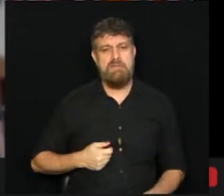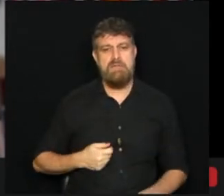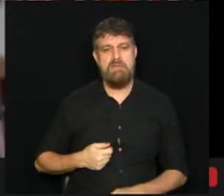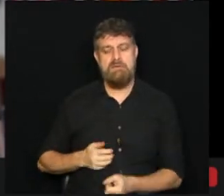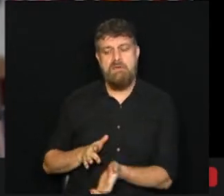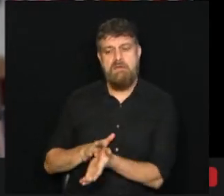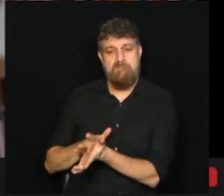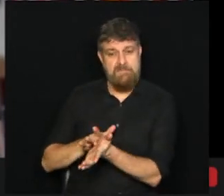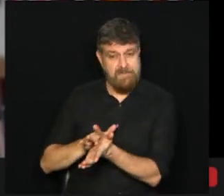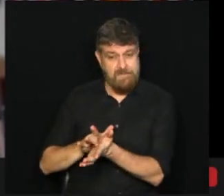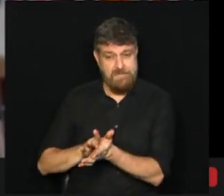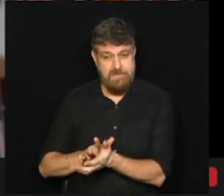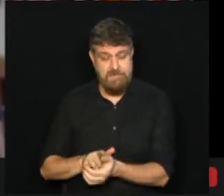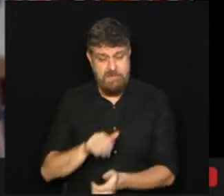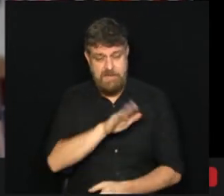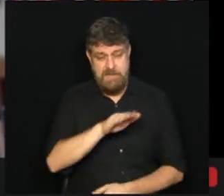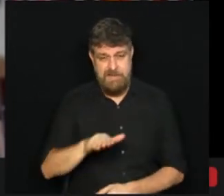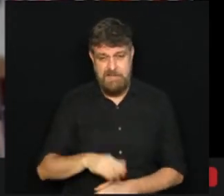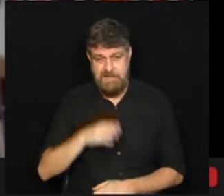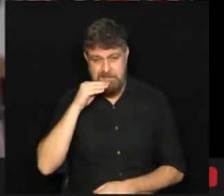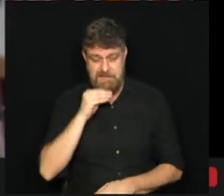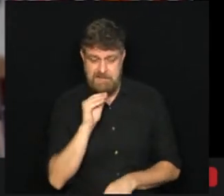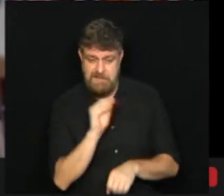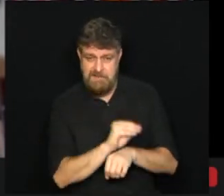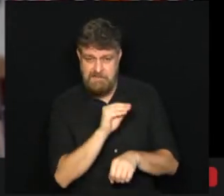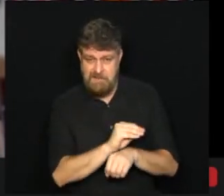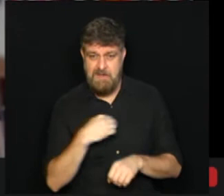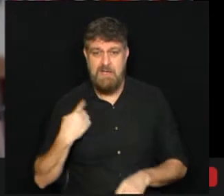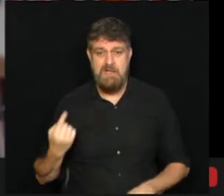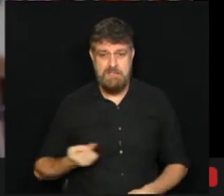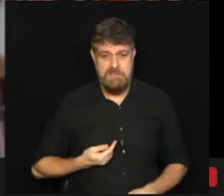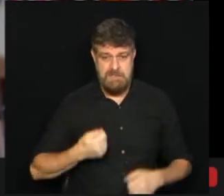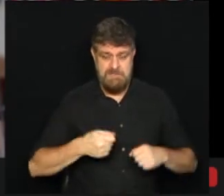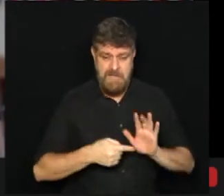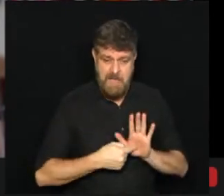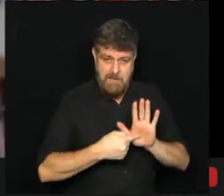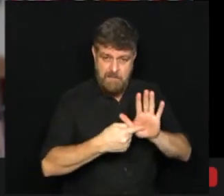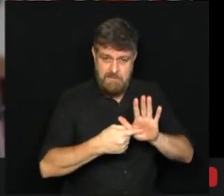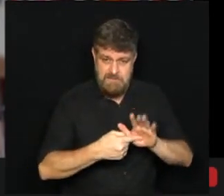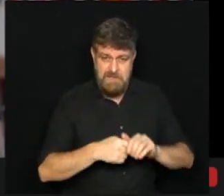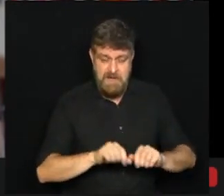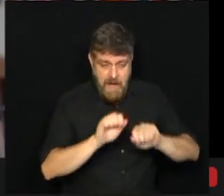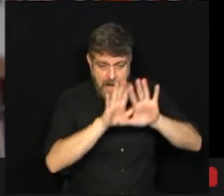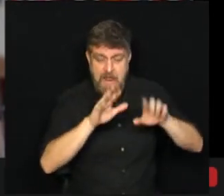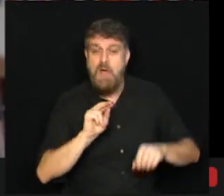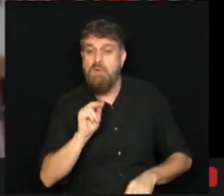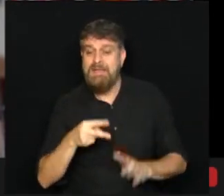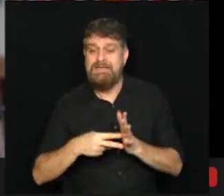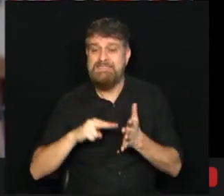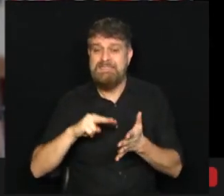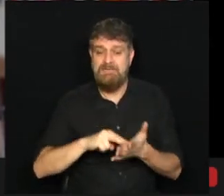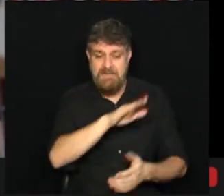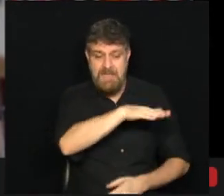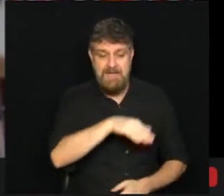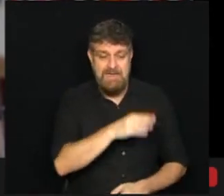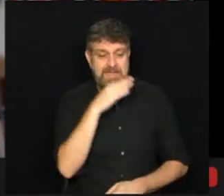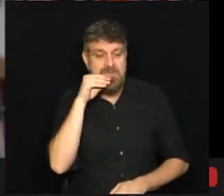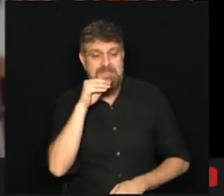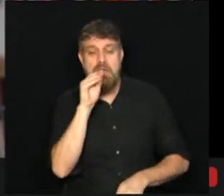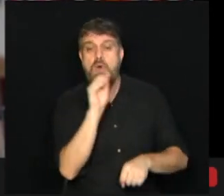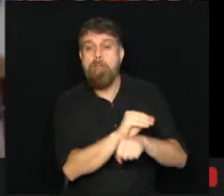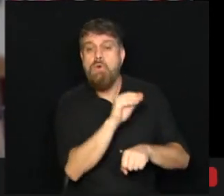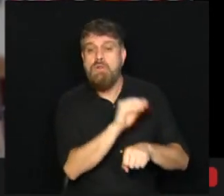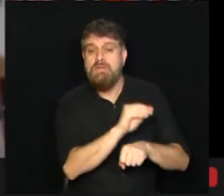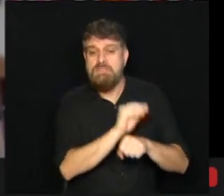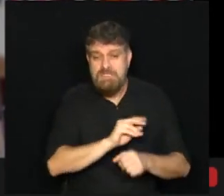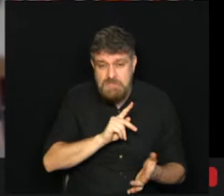crianças e adolescentes. Acho que a gente precisa colocar as coisas no seu devido lugar. O que é a proteção da criança e adolescente de fato? O que é que contribui